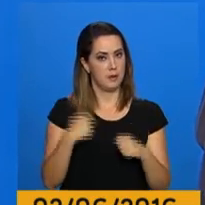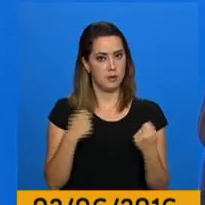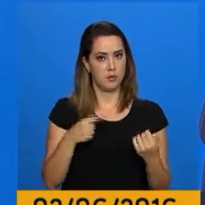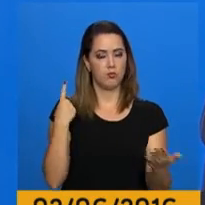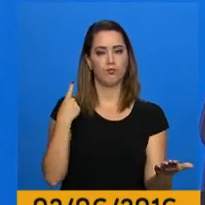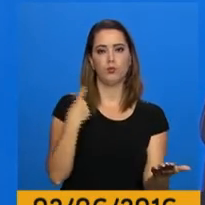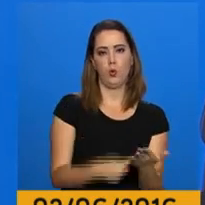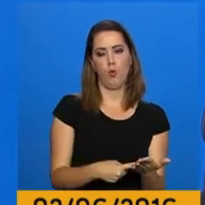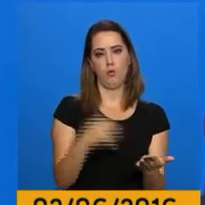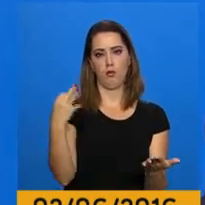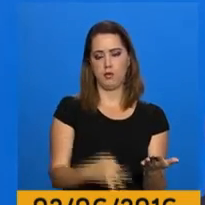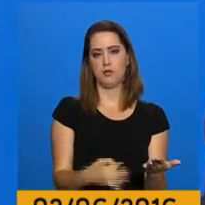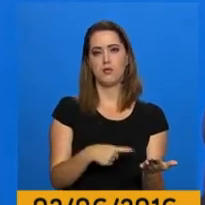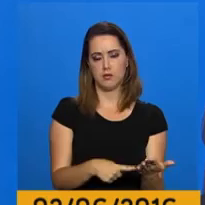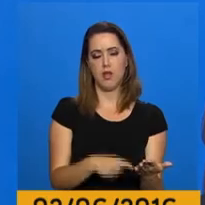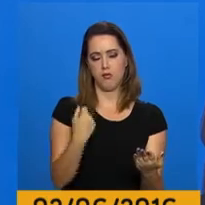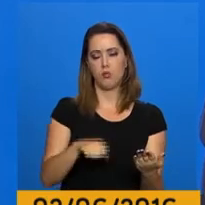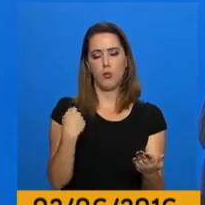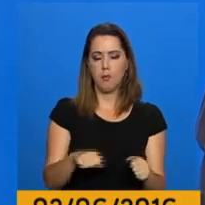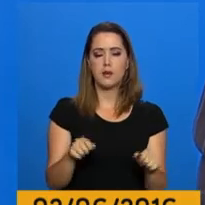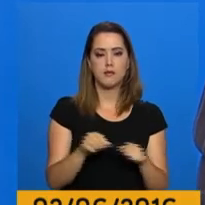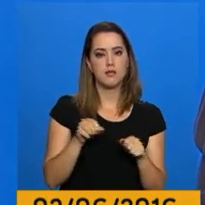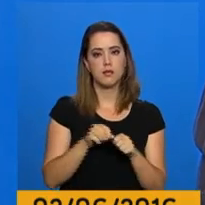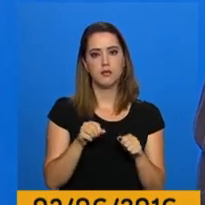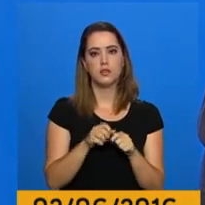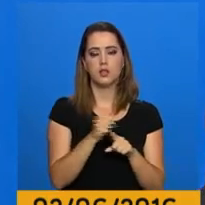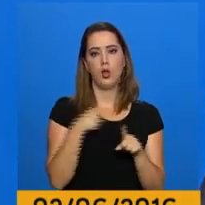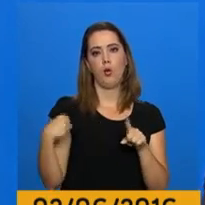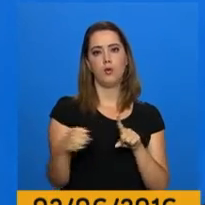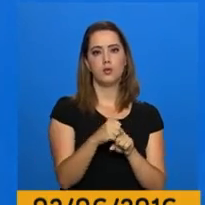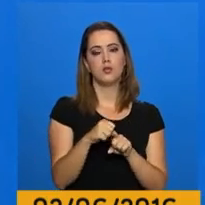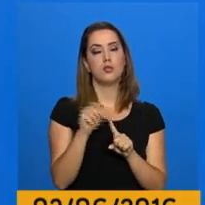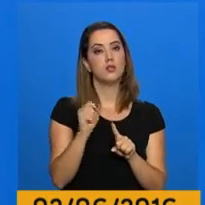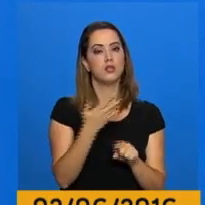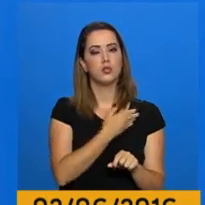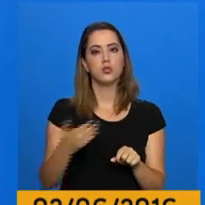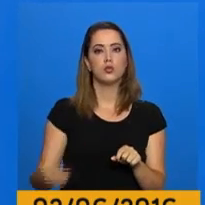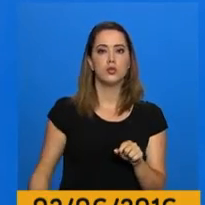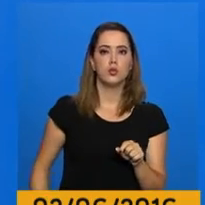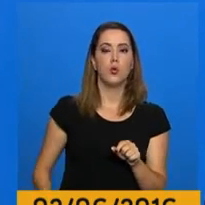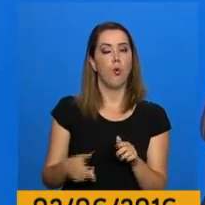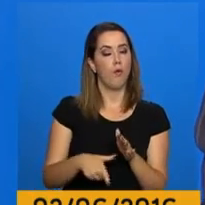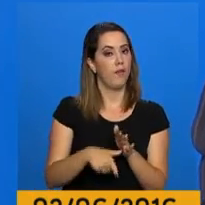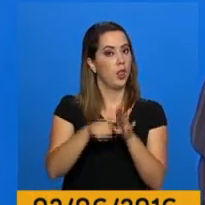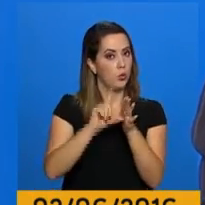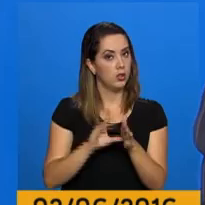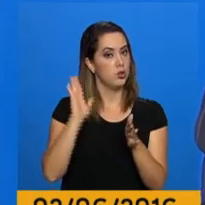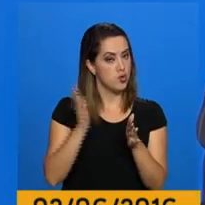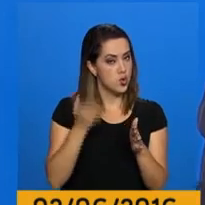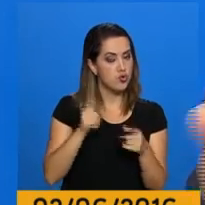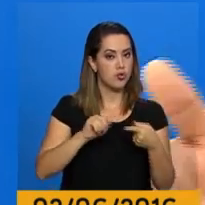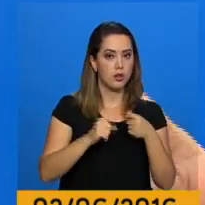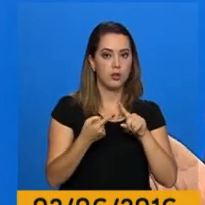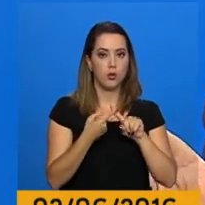com a sociedade. Eles devem ser honrados com a sociedade. Portanto, o governo anterior fez um acordo, estava pronto para ser